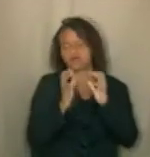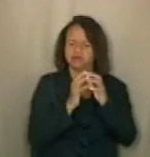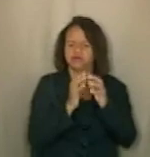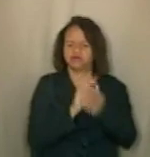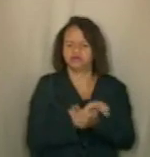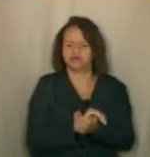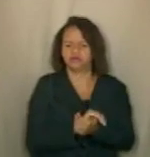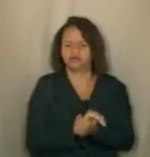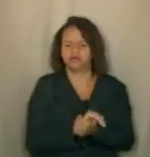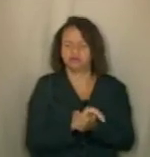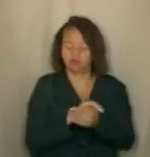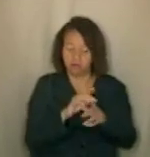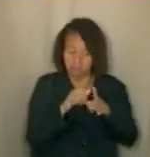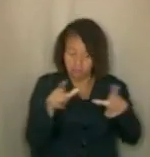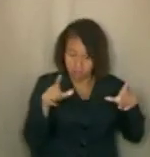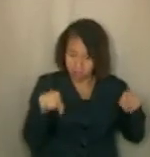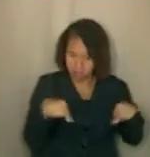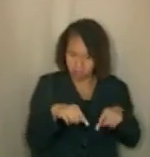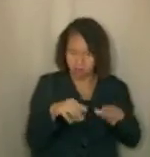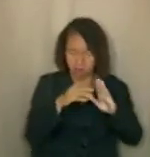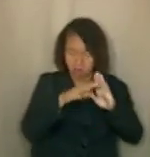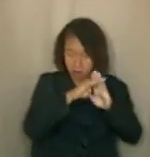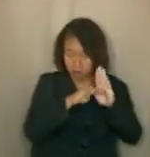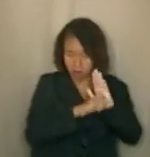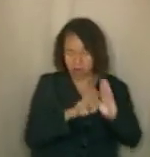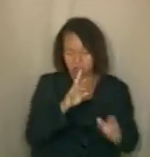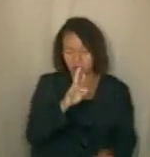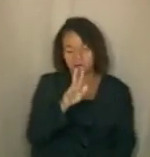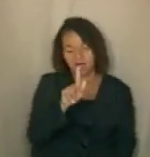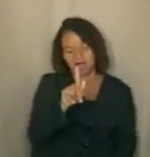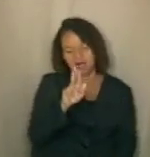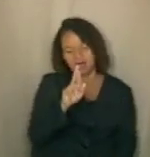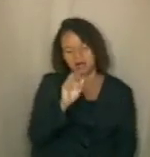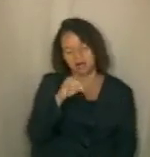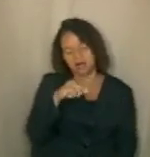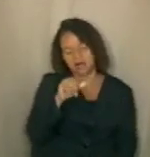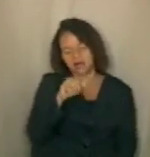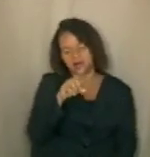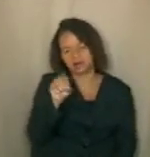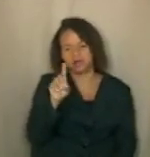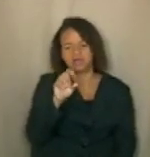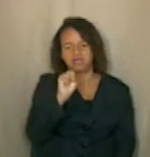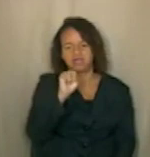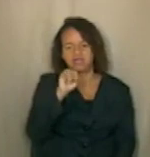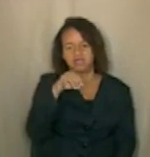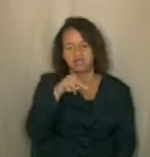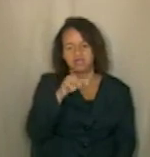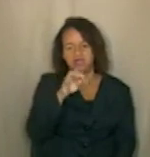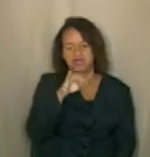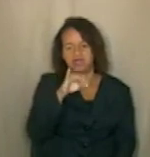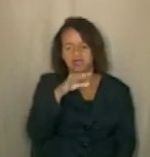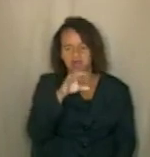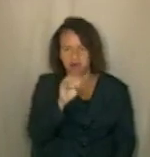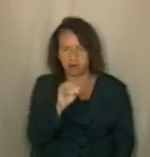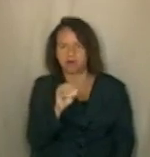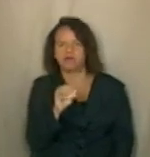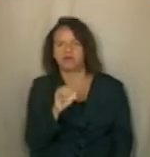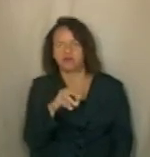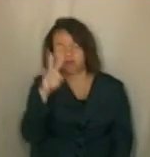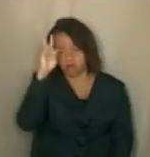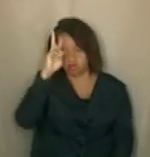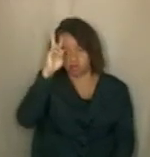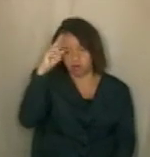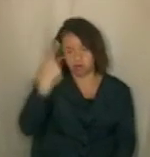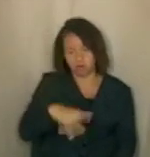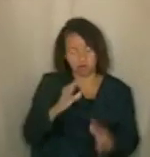recifenses Então esse gramadão que é o gramadão sintético é um é um campo que na história do